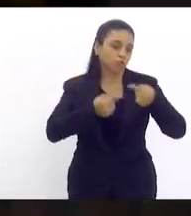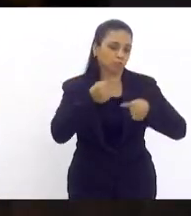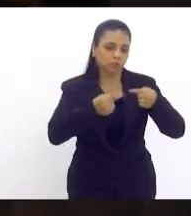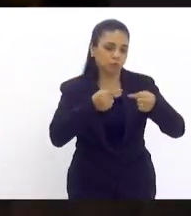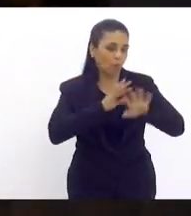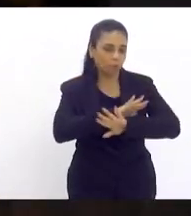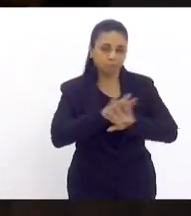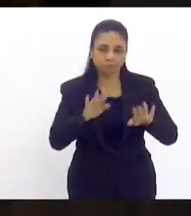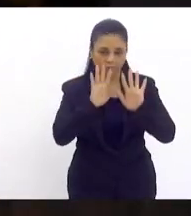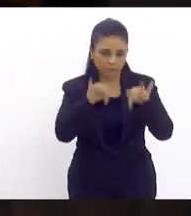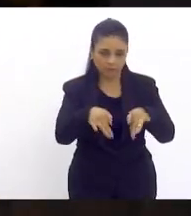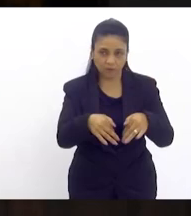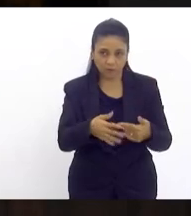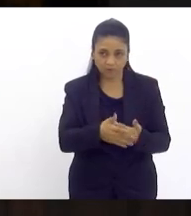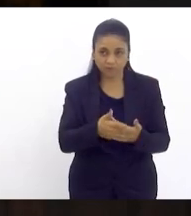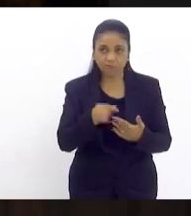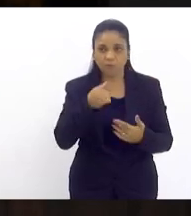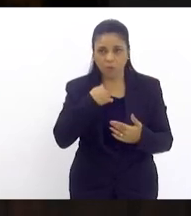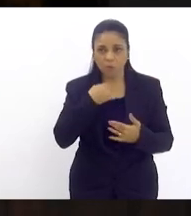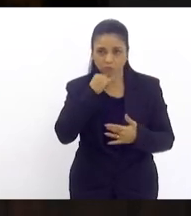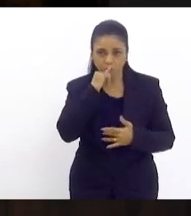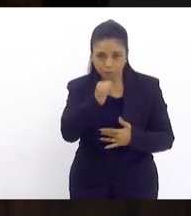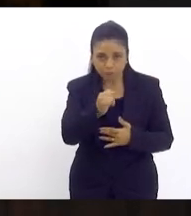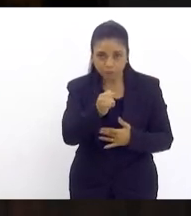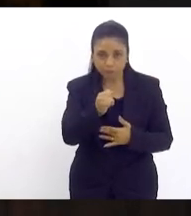posso fazer uma ponderação